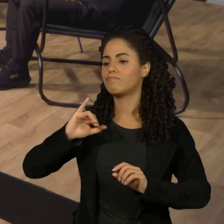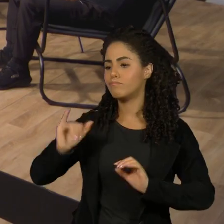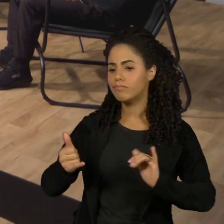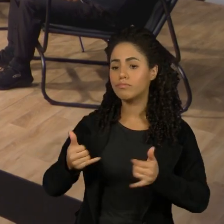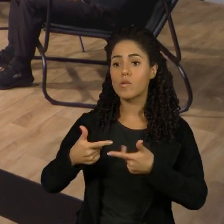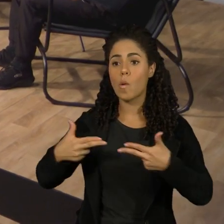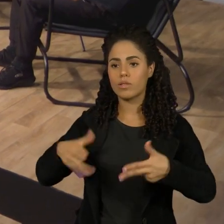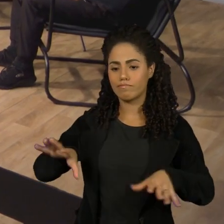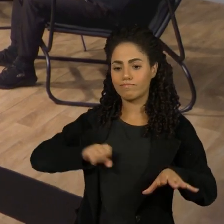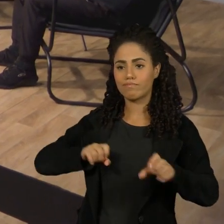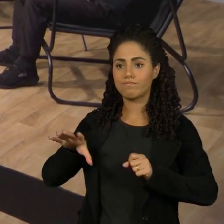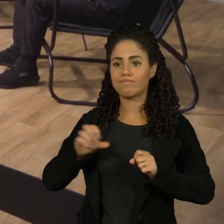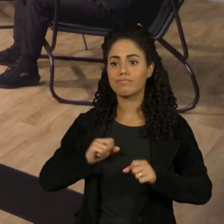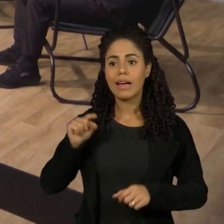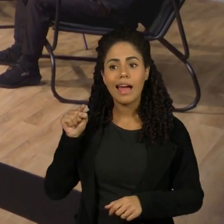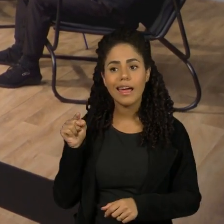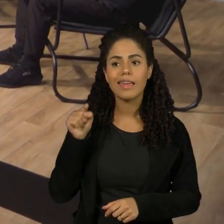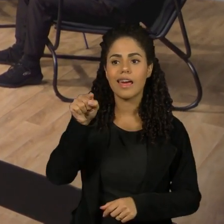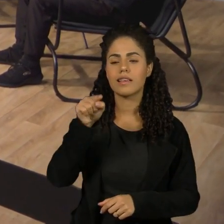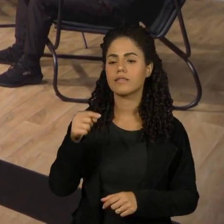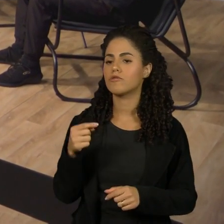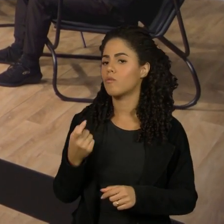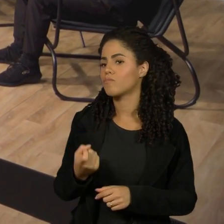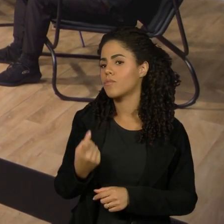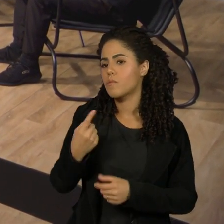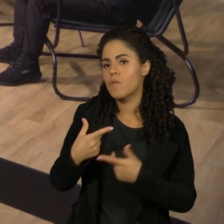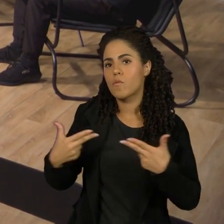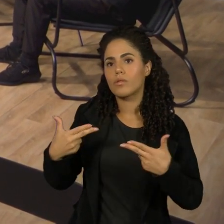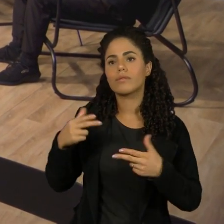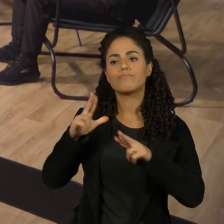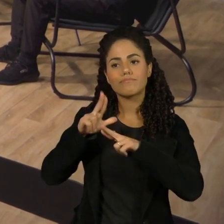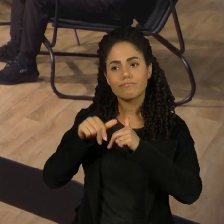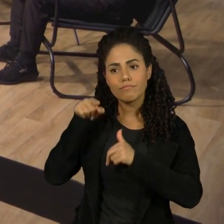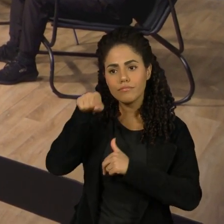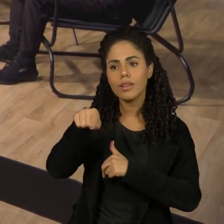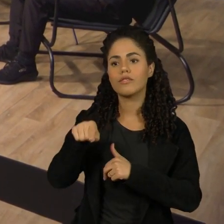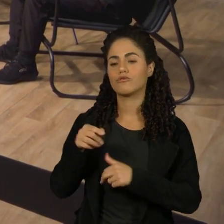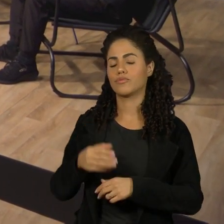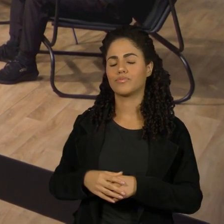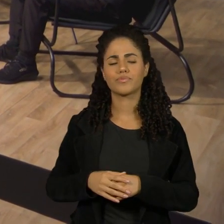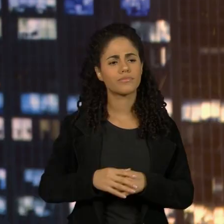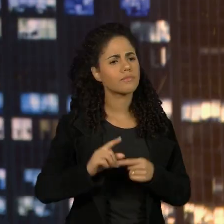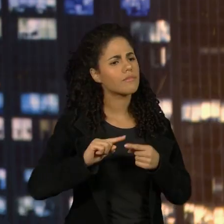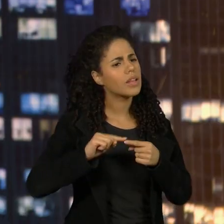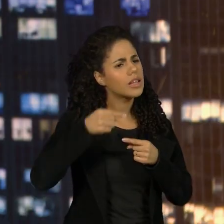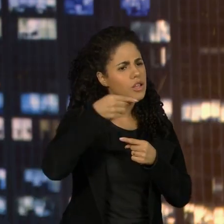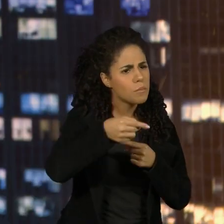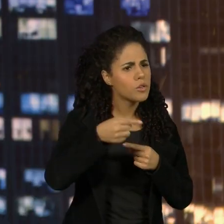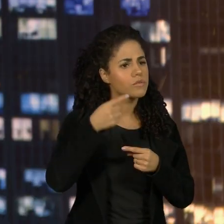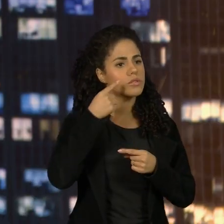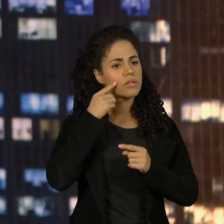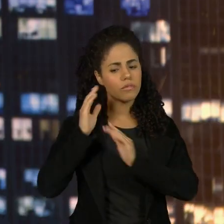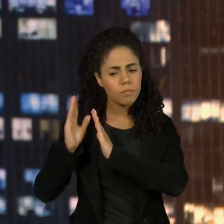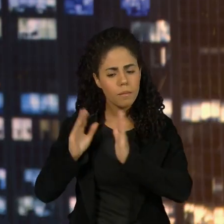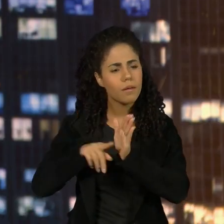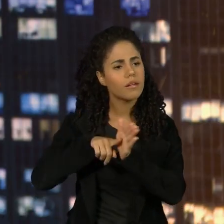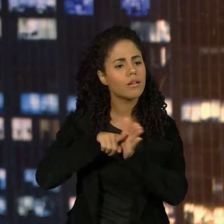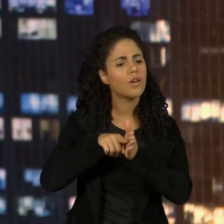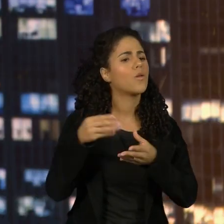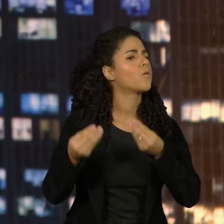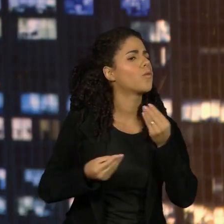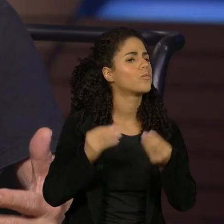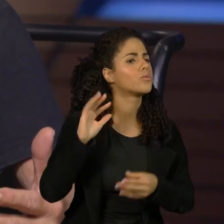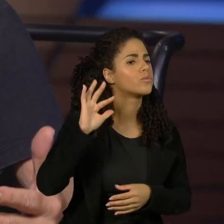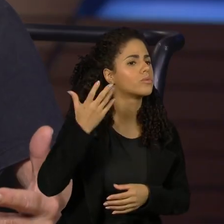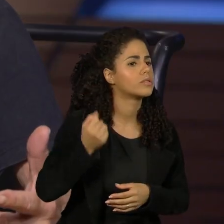E essas foram as minhas únicas intercorrências por causa do HIV. Depois você foi entrando em protocolos de pesquisa? Não, Como é que foi?